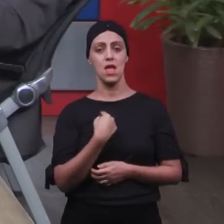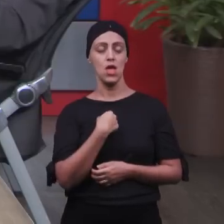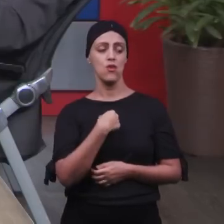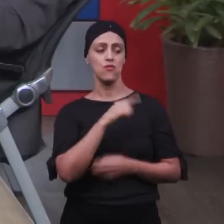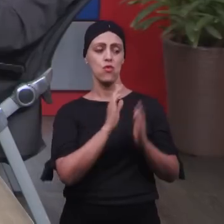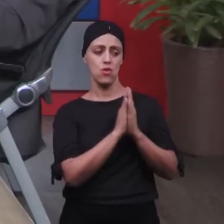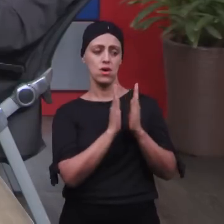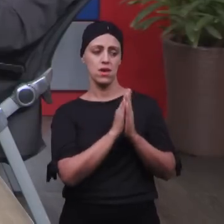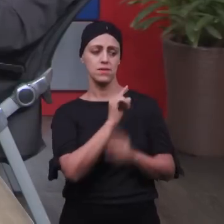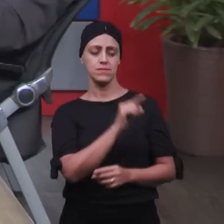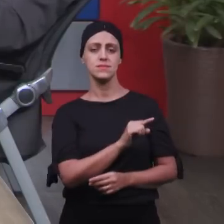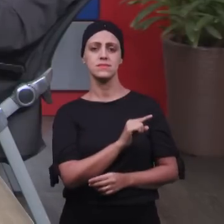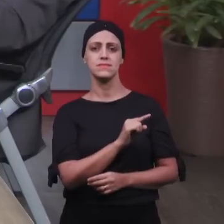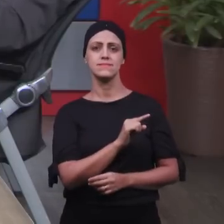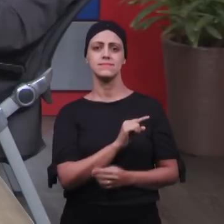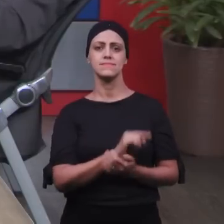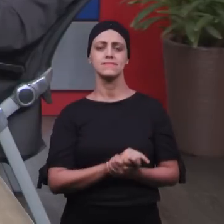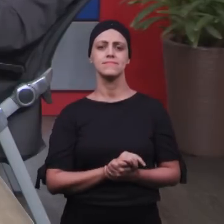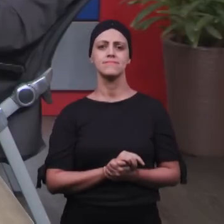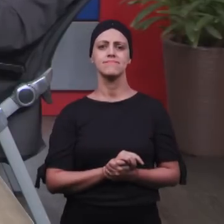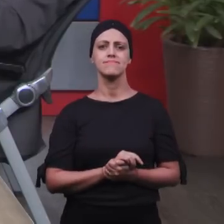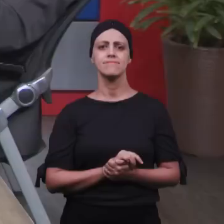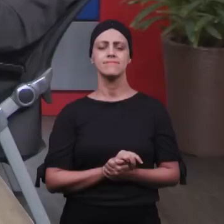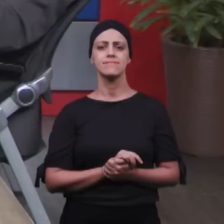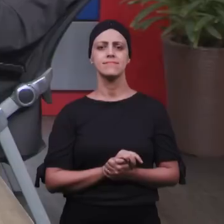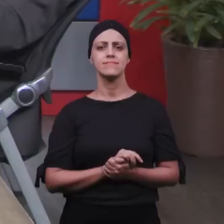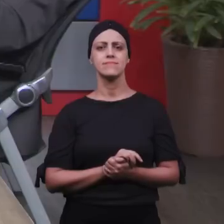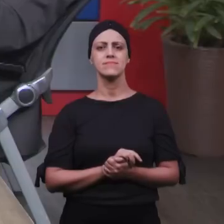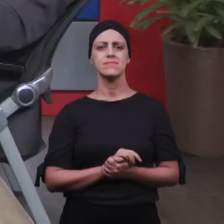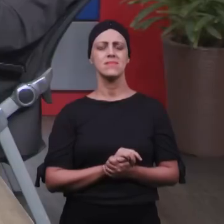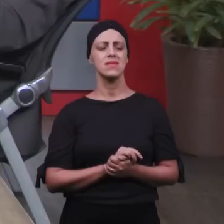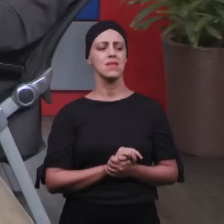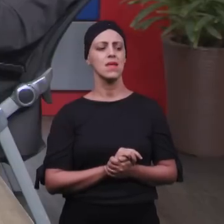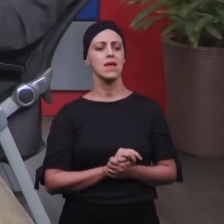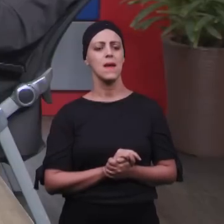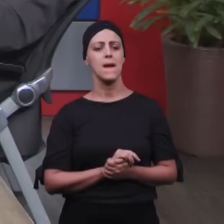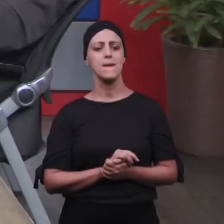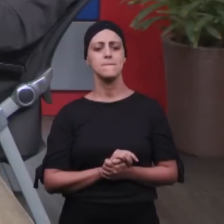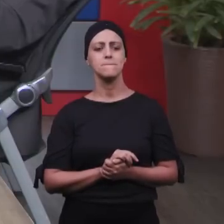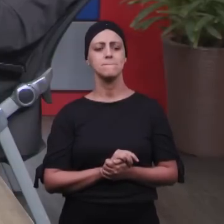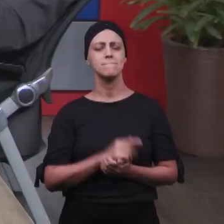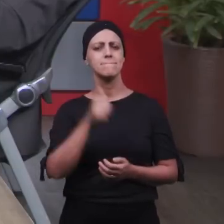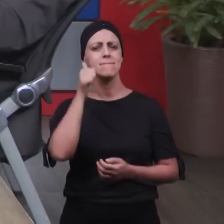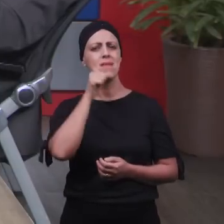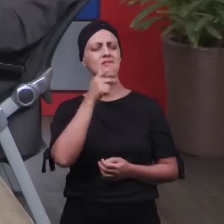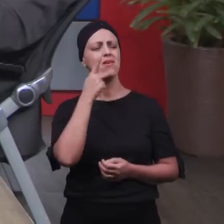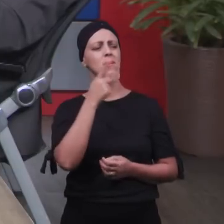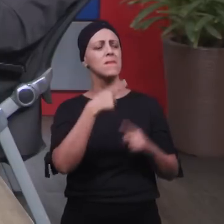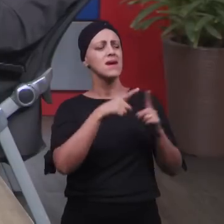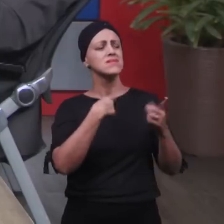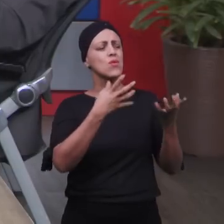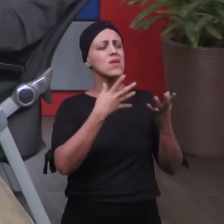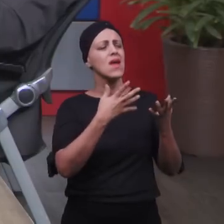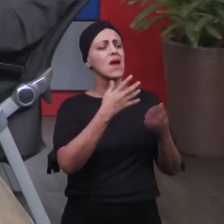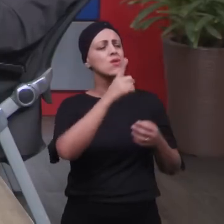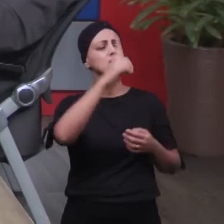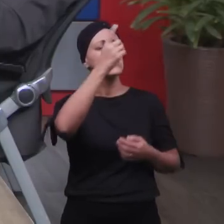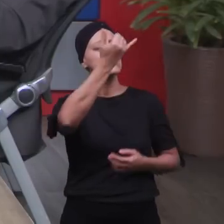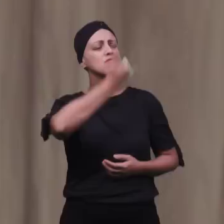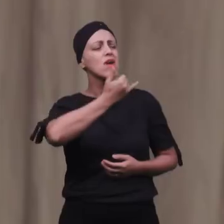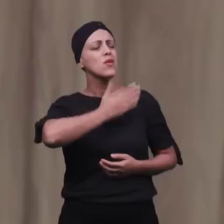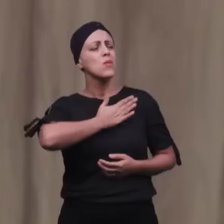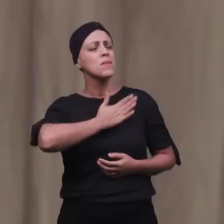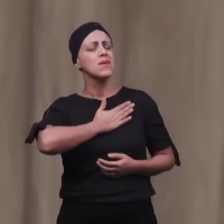você. Mas eu queria ouvir Deus falar para mim. Eu preciso ouvir Deus falar. Você imagina